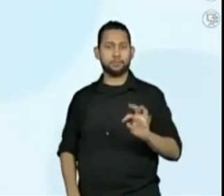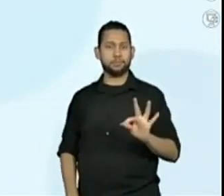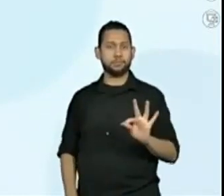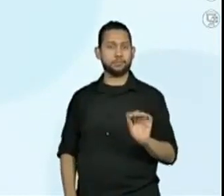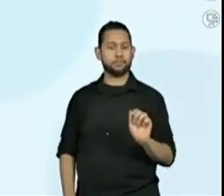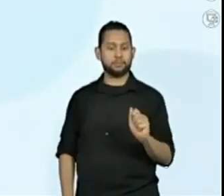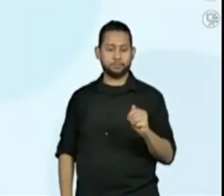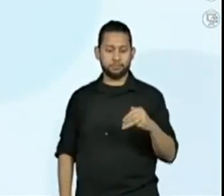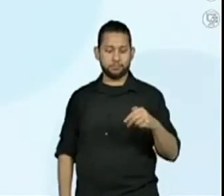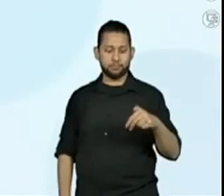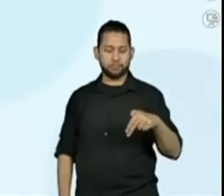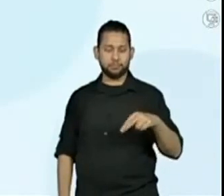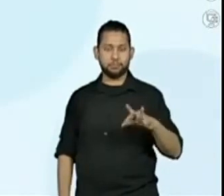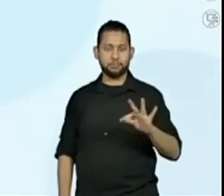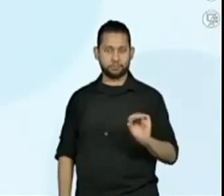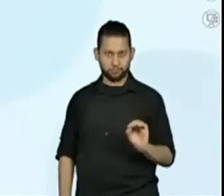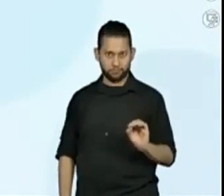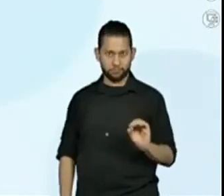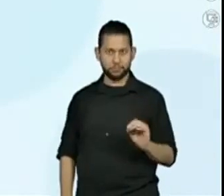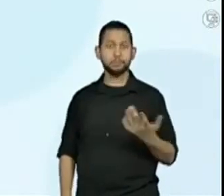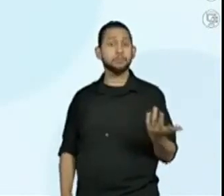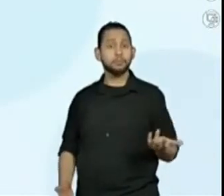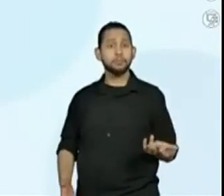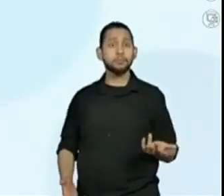As pastagens, para quê?